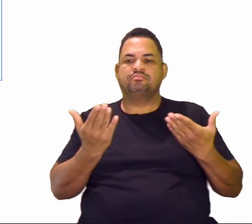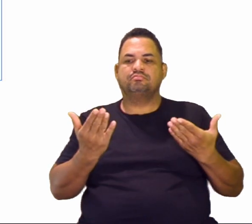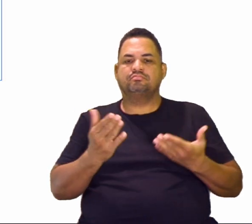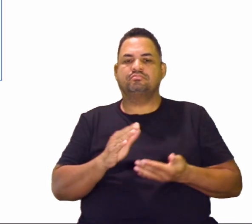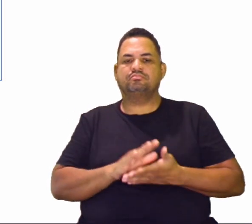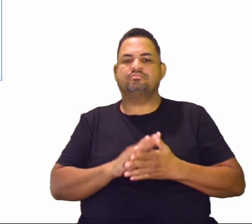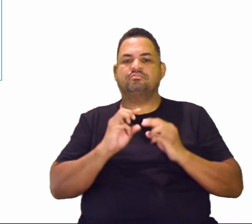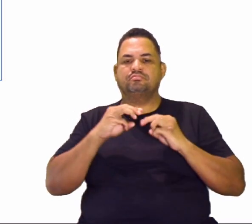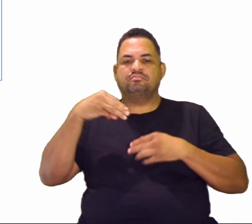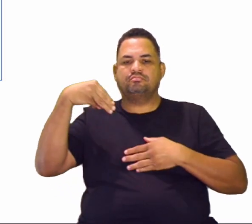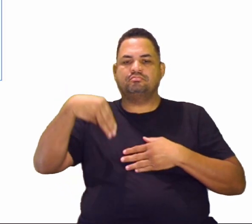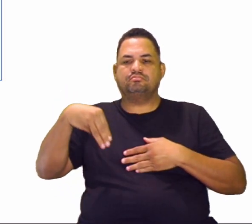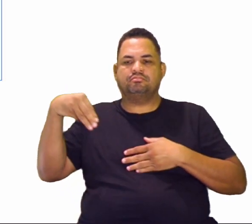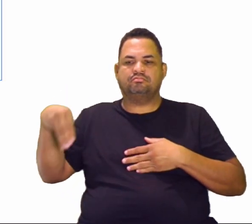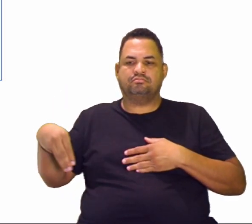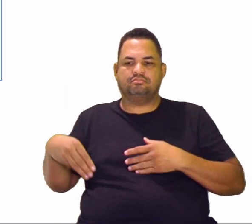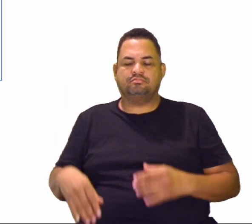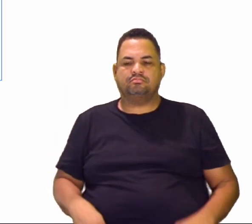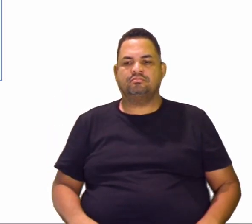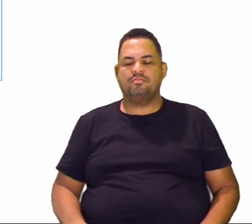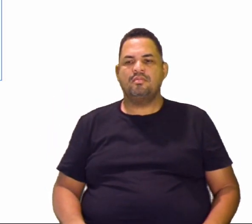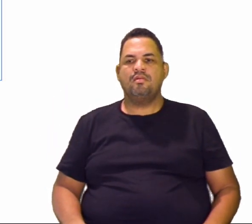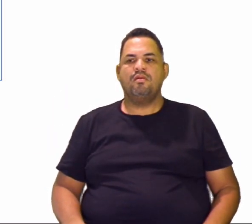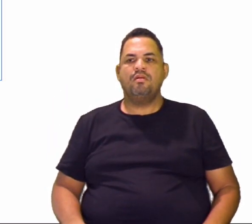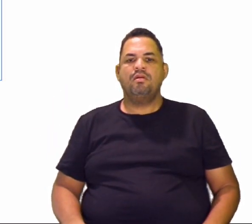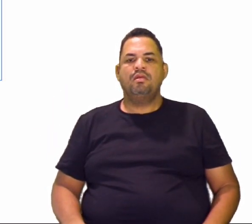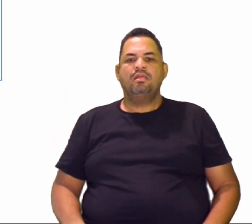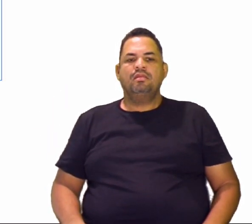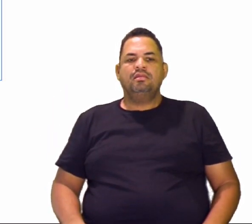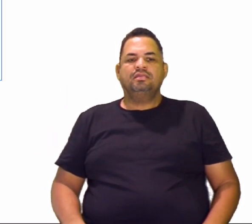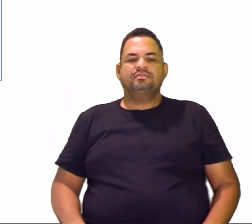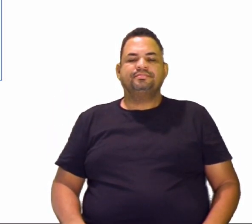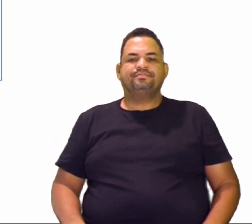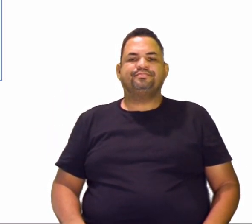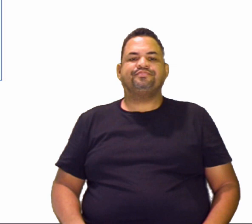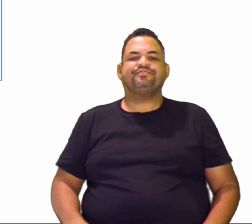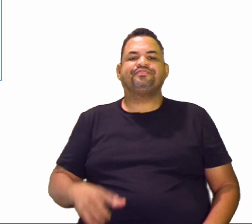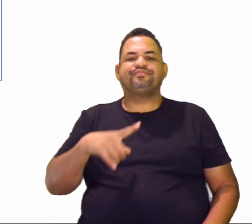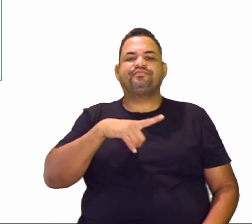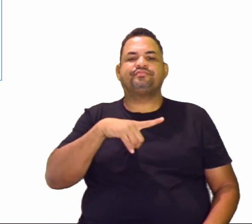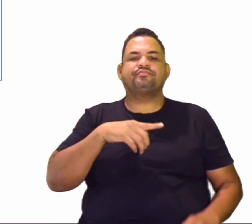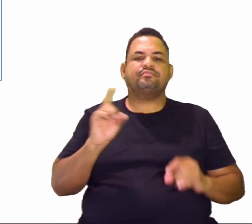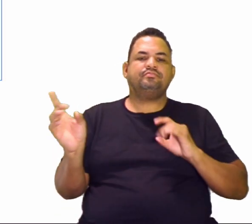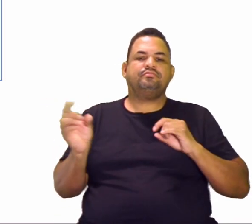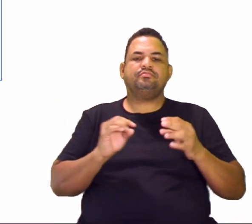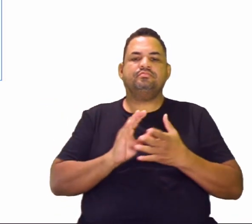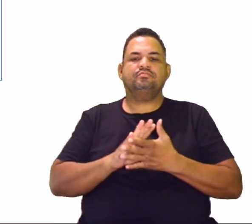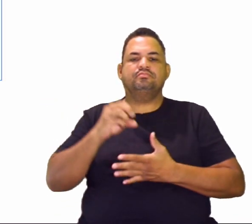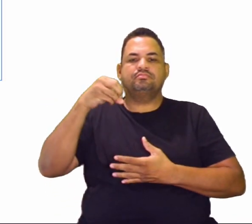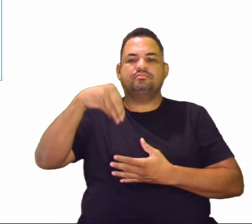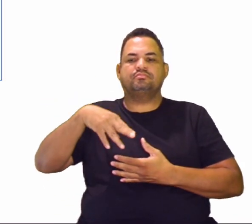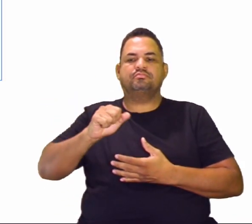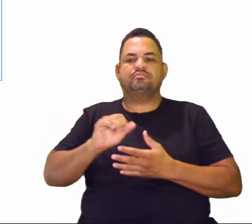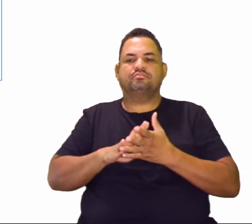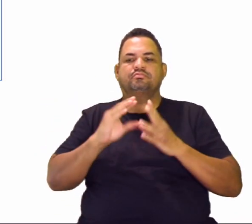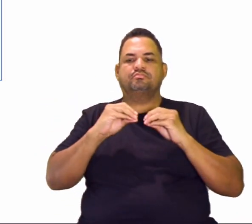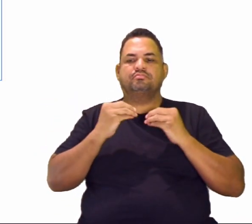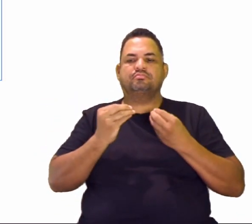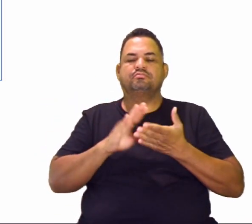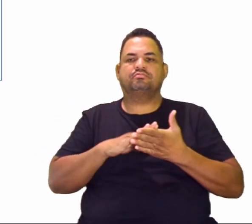como massa molar, que é a massa que existe em cada mol de